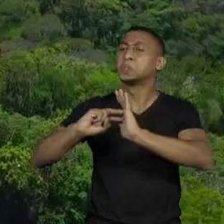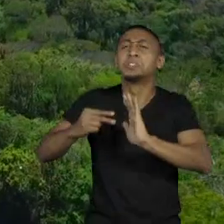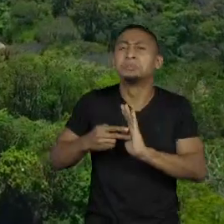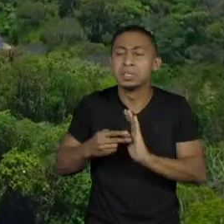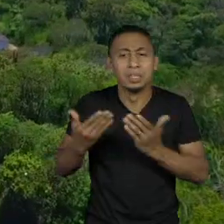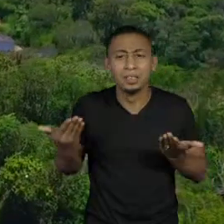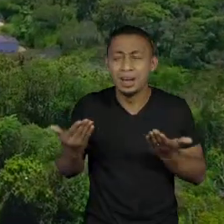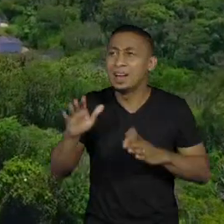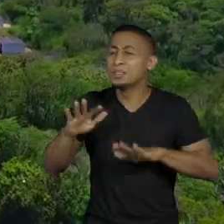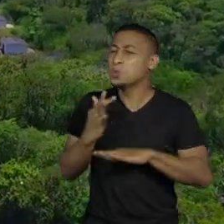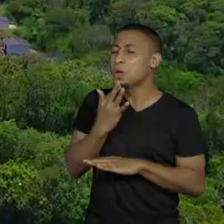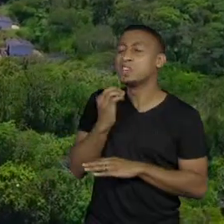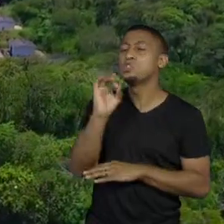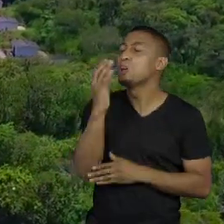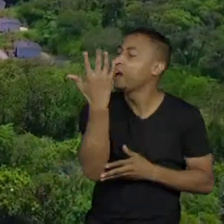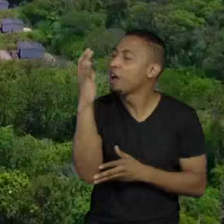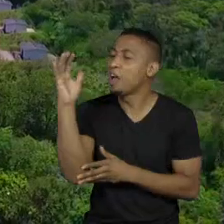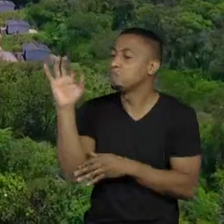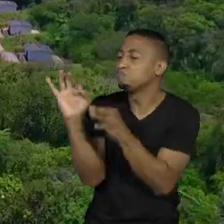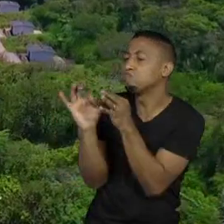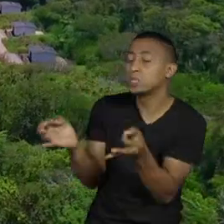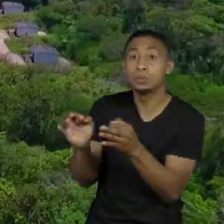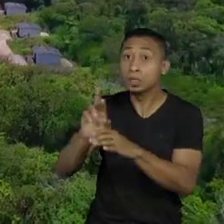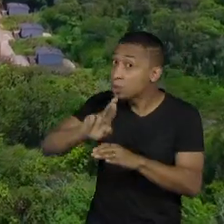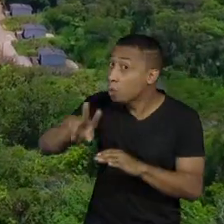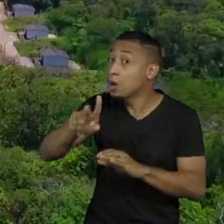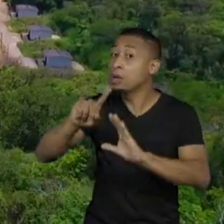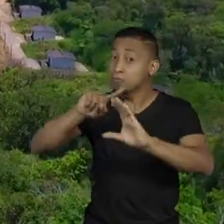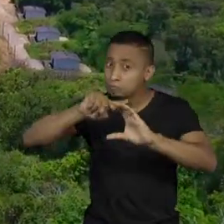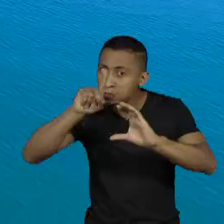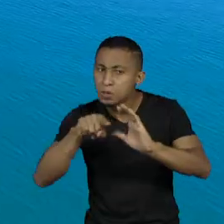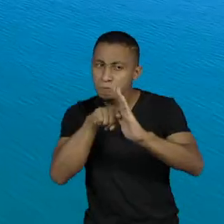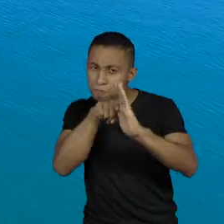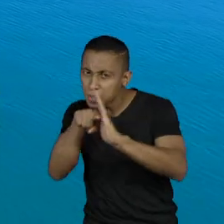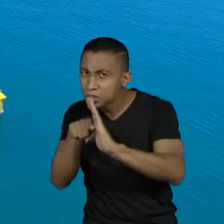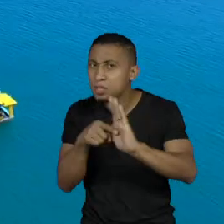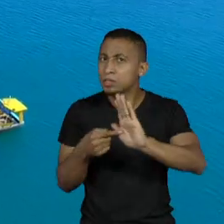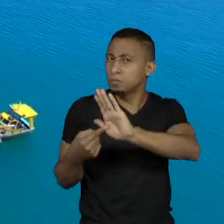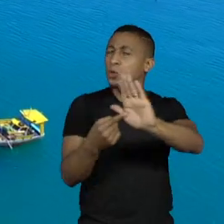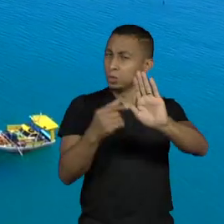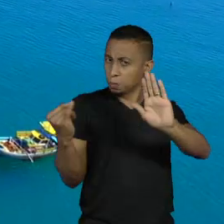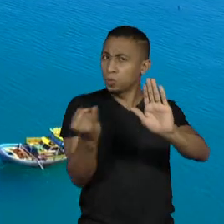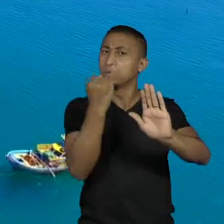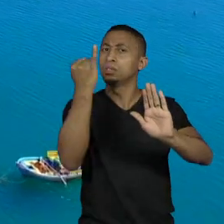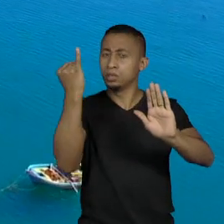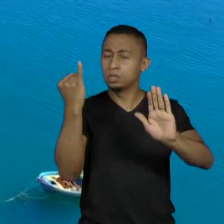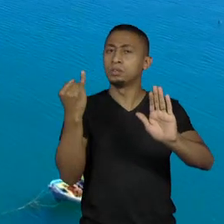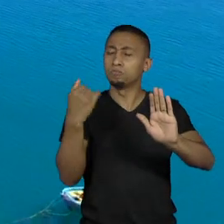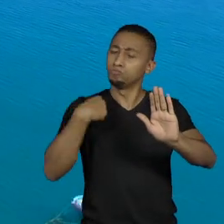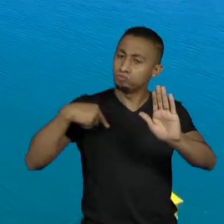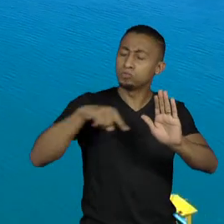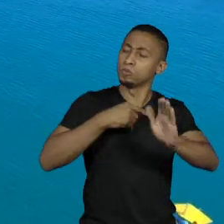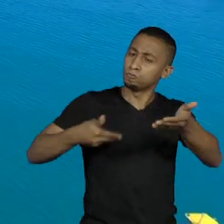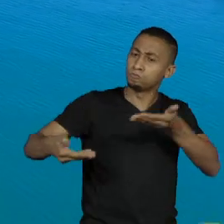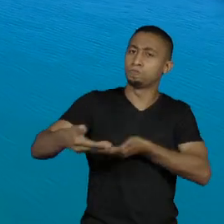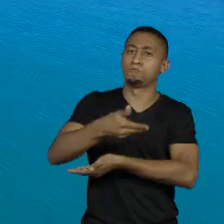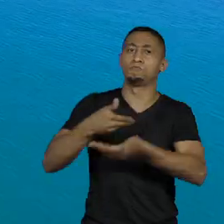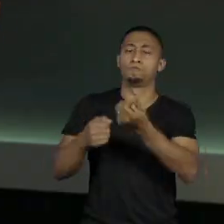do que a gente conhece aí das pesquisas científicas, mas que ela também tem uma importância grande no dia a dia das